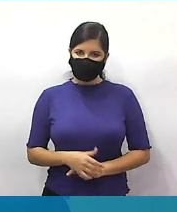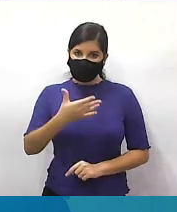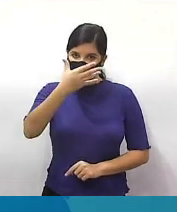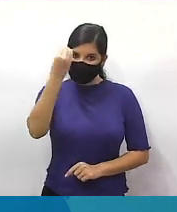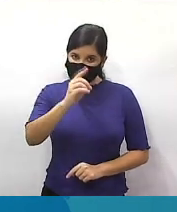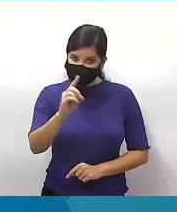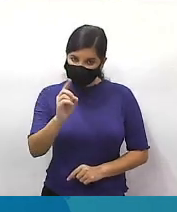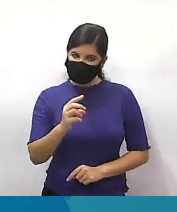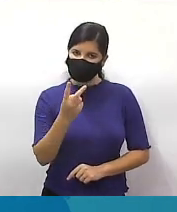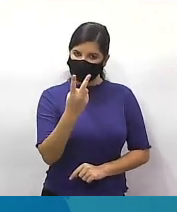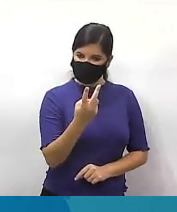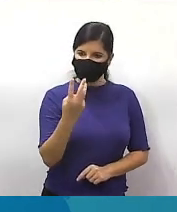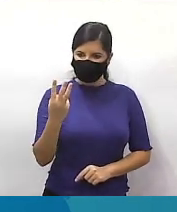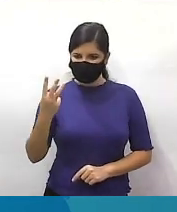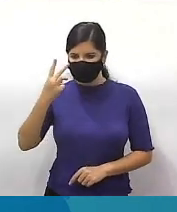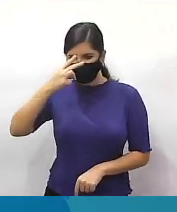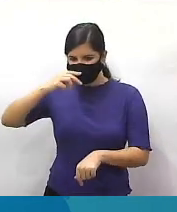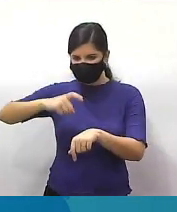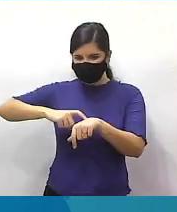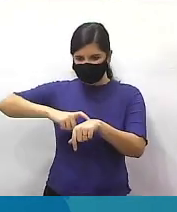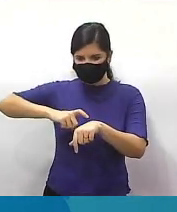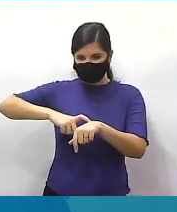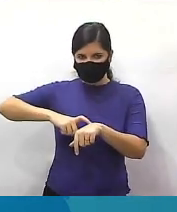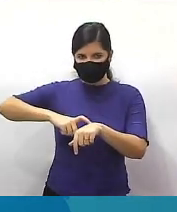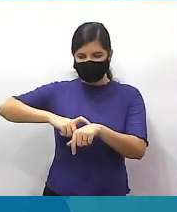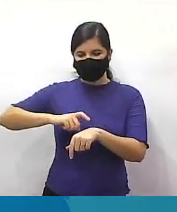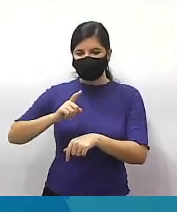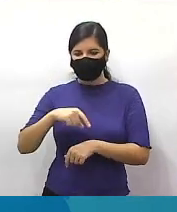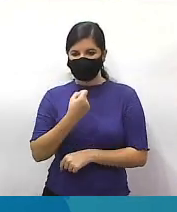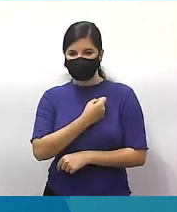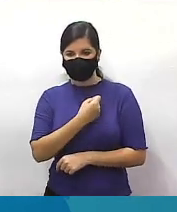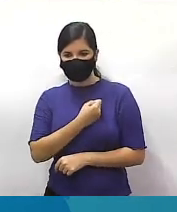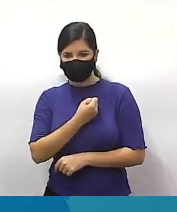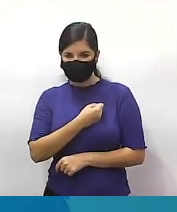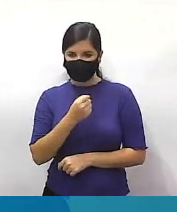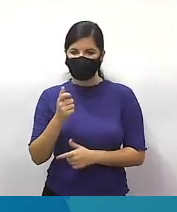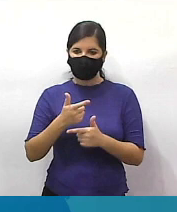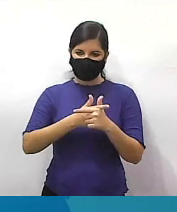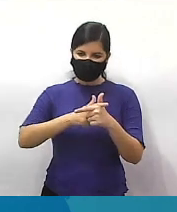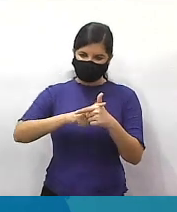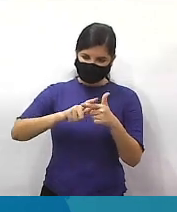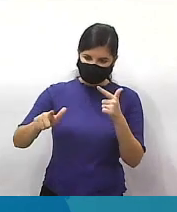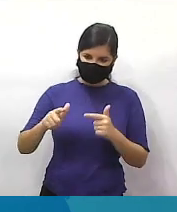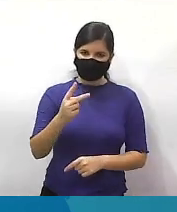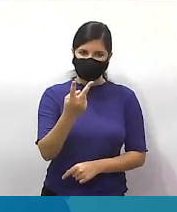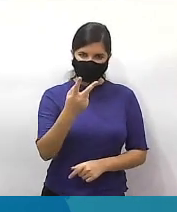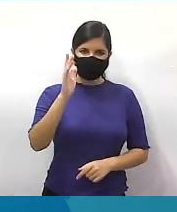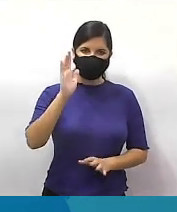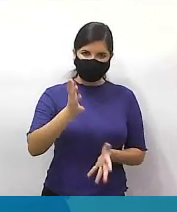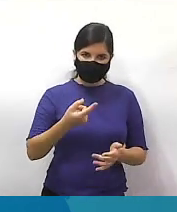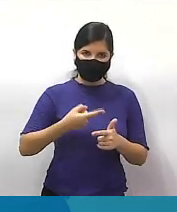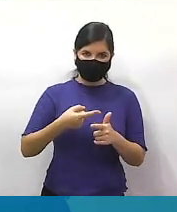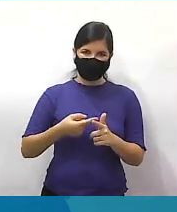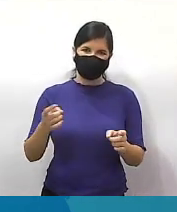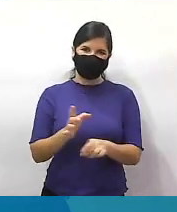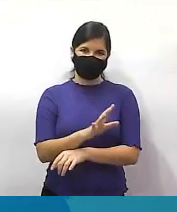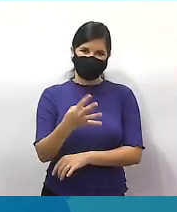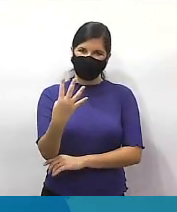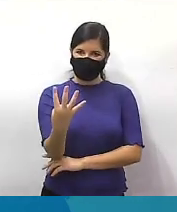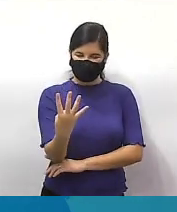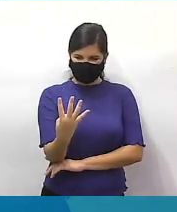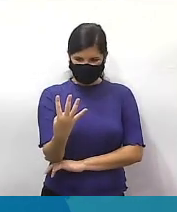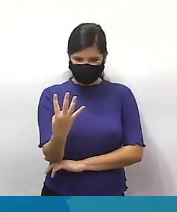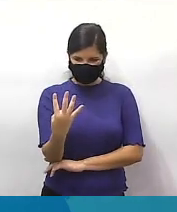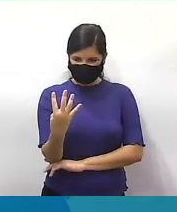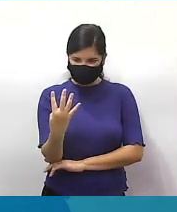por 2 e por 3 ao mesmo tempo. Solução. Esse número, ele já é divisível por 2, porque termina em 4, acabei de falar, e